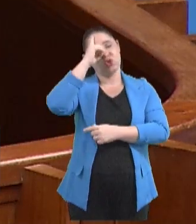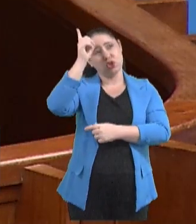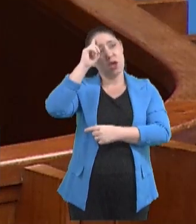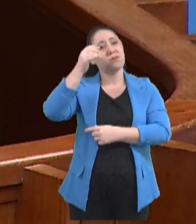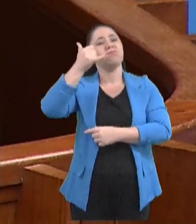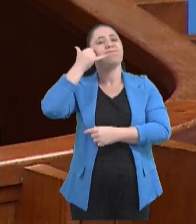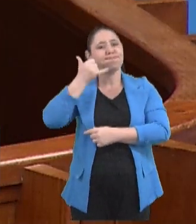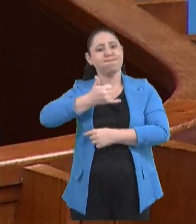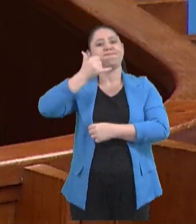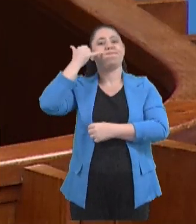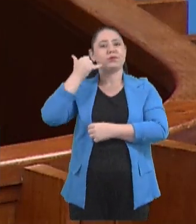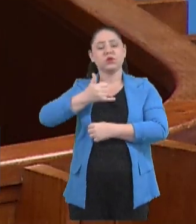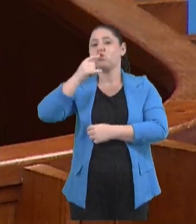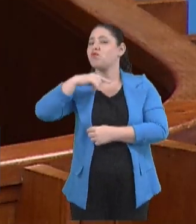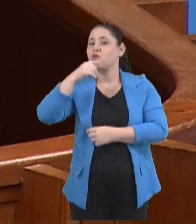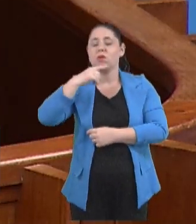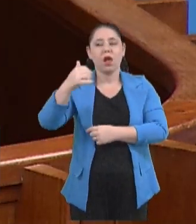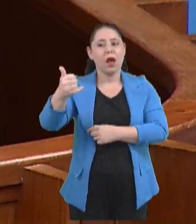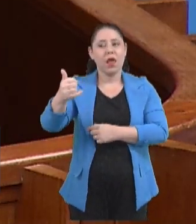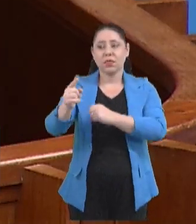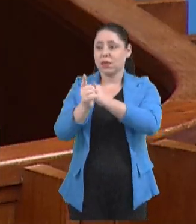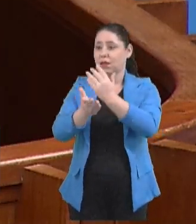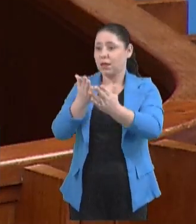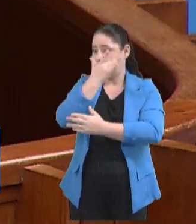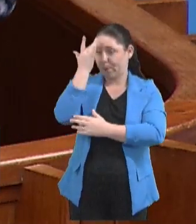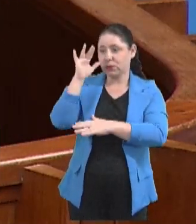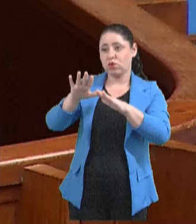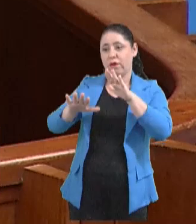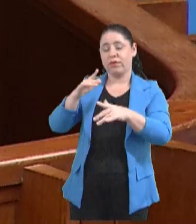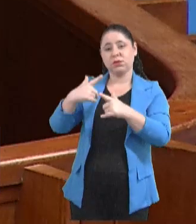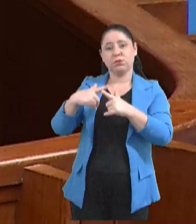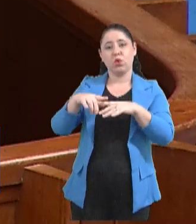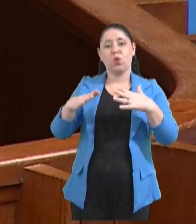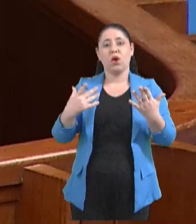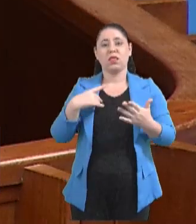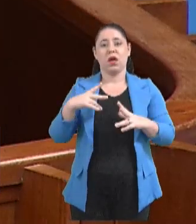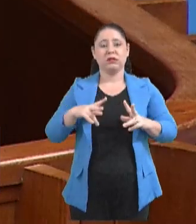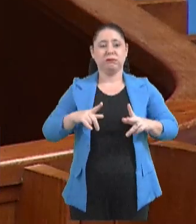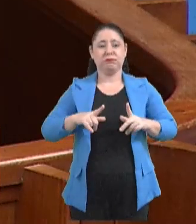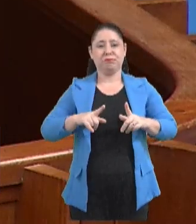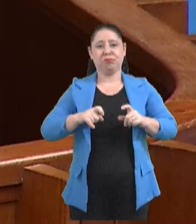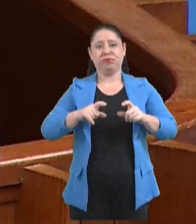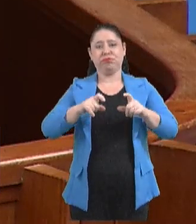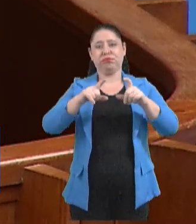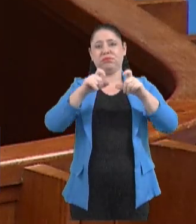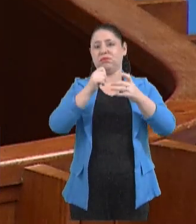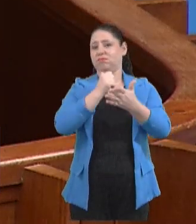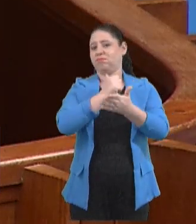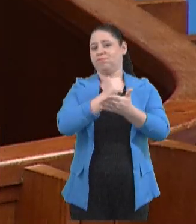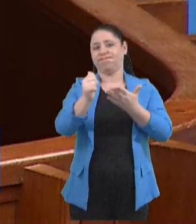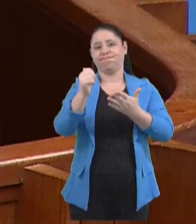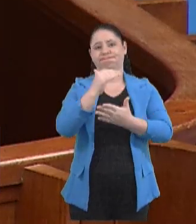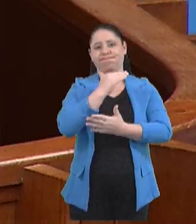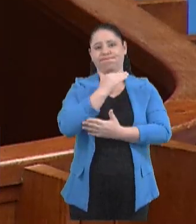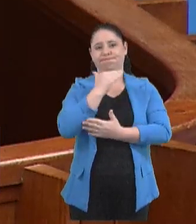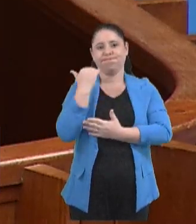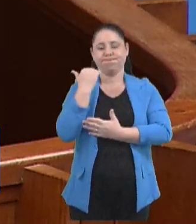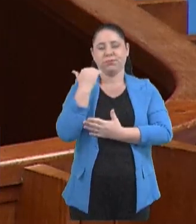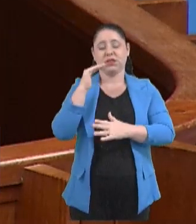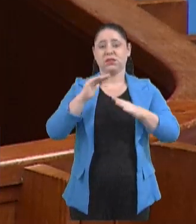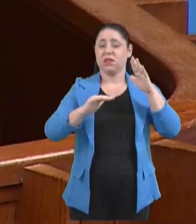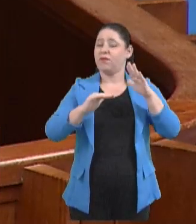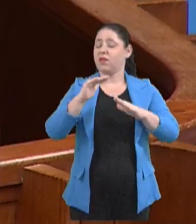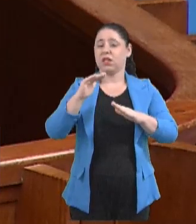telefone tocando, e você não consegue atender as pessoas. Às vezes, quando é câncer, vai atender, já foi óbito, e às